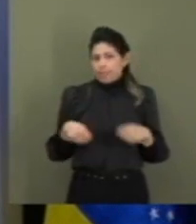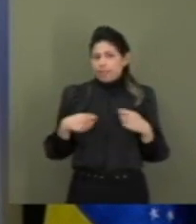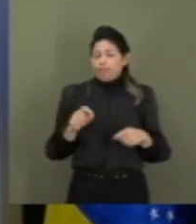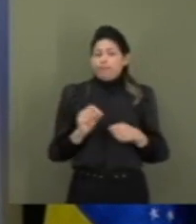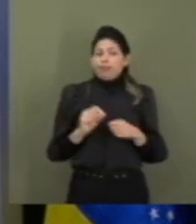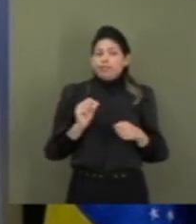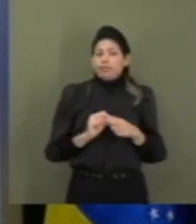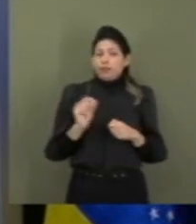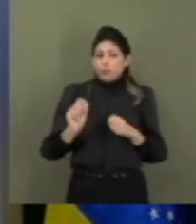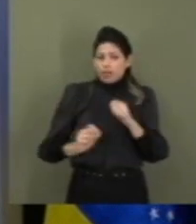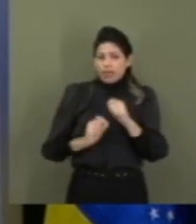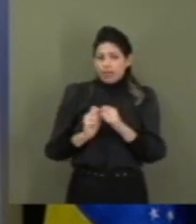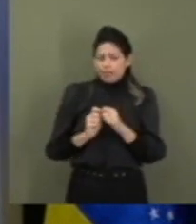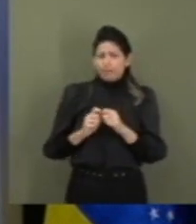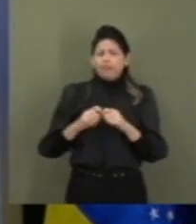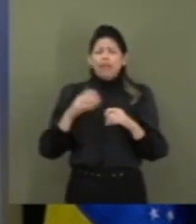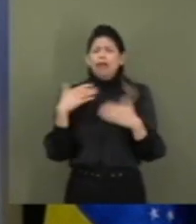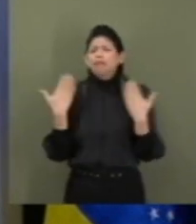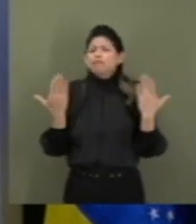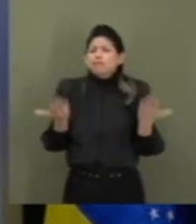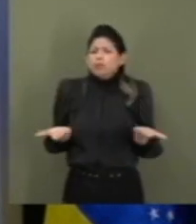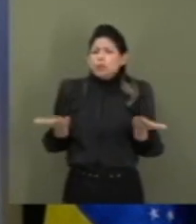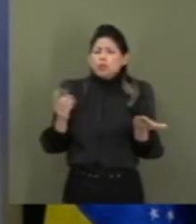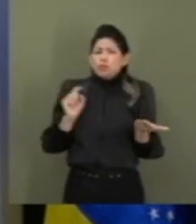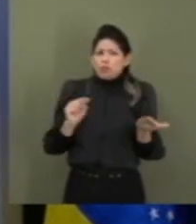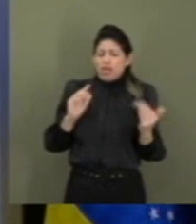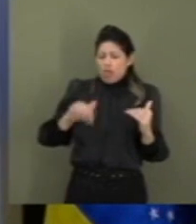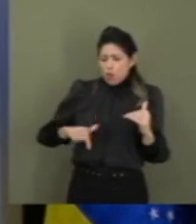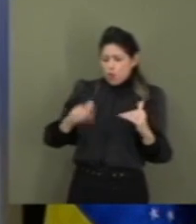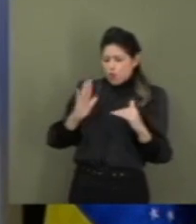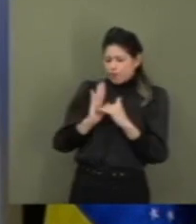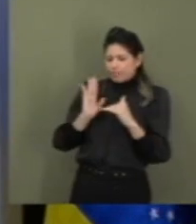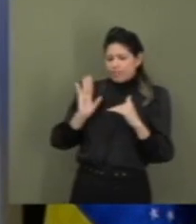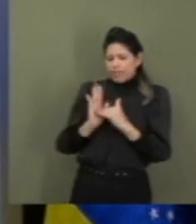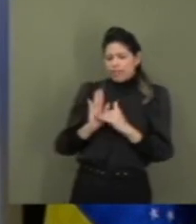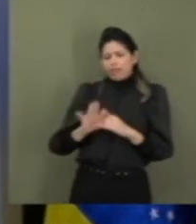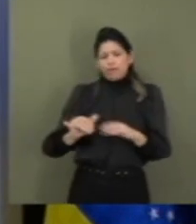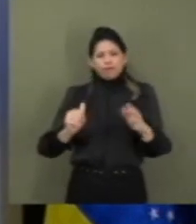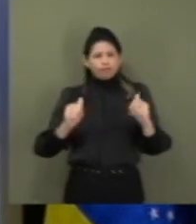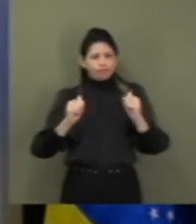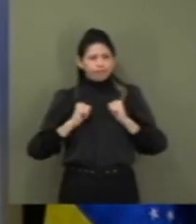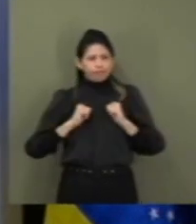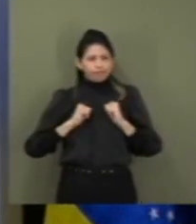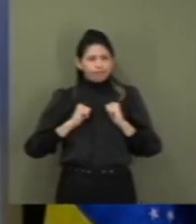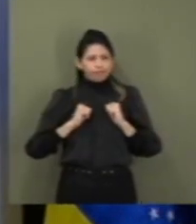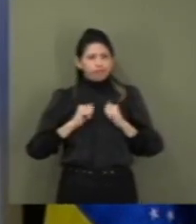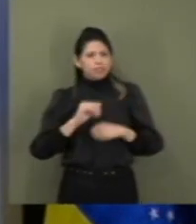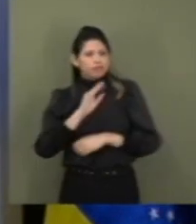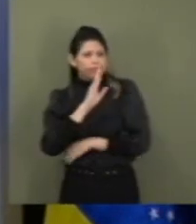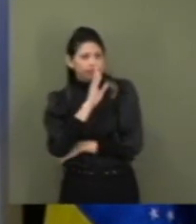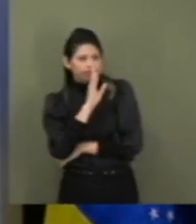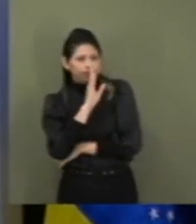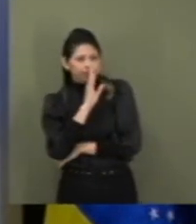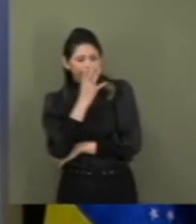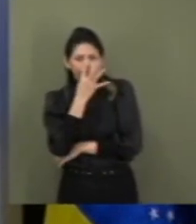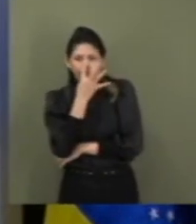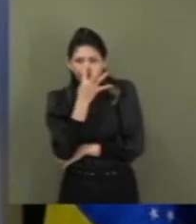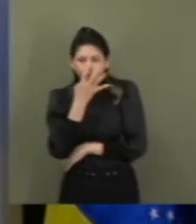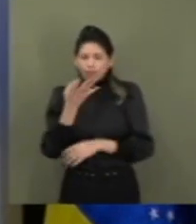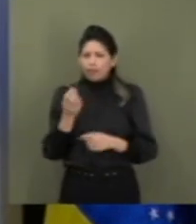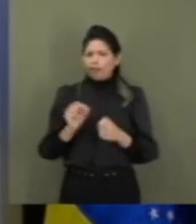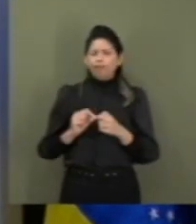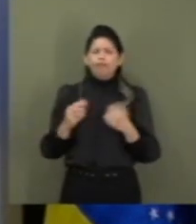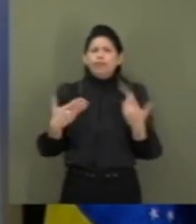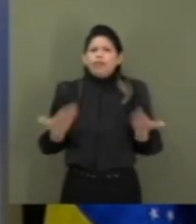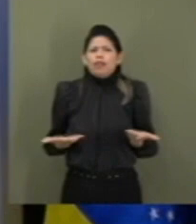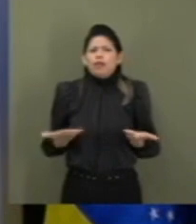pergunta. Até quando esse Senado vai continuar omisso? Até quando? Ora, nesse minuto que